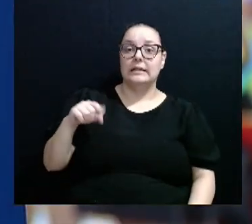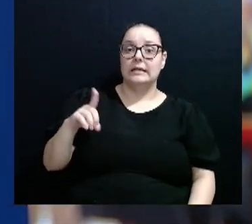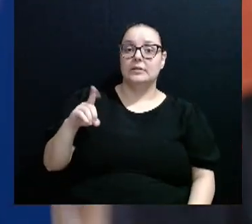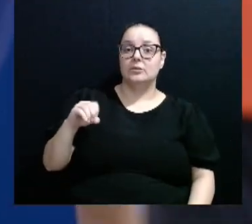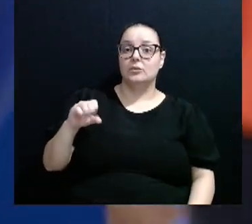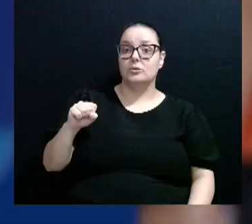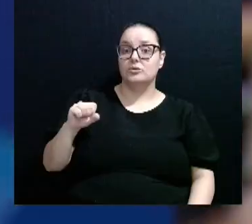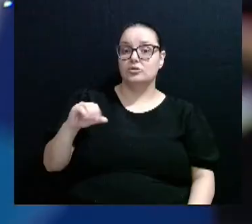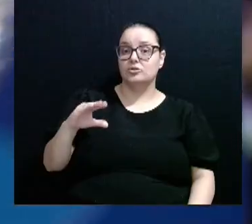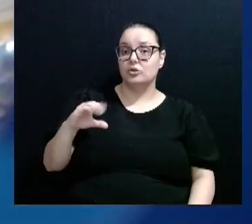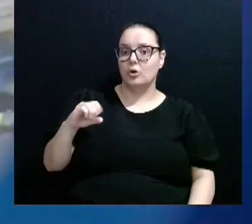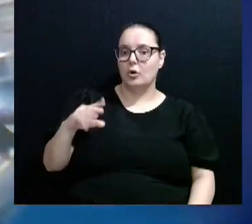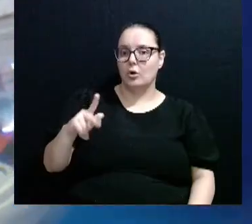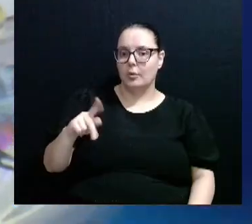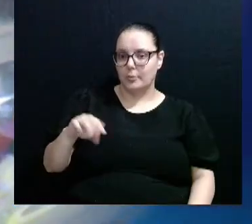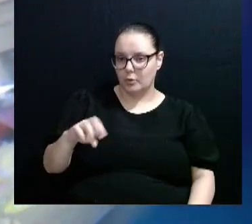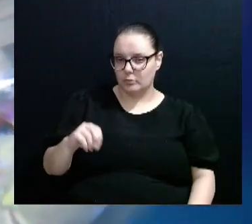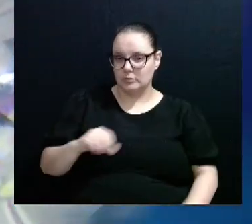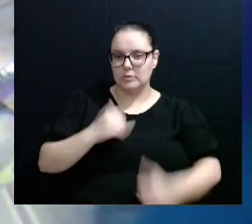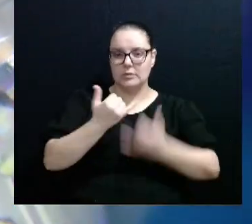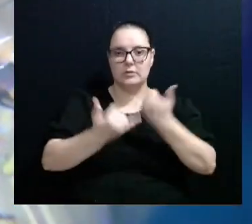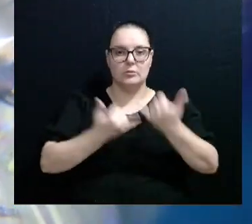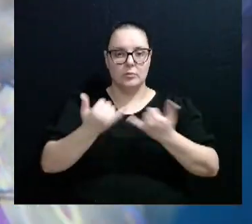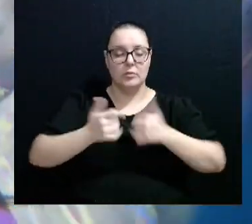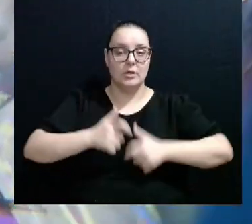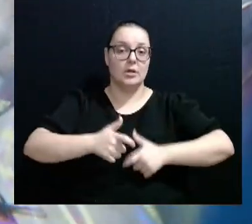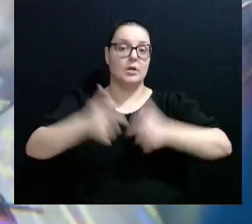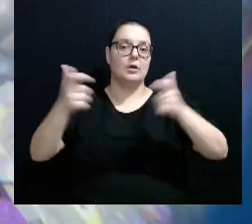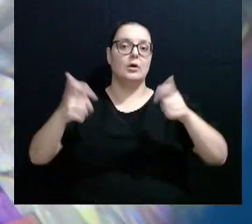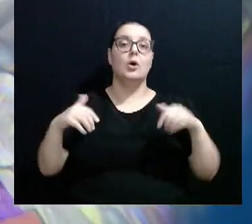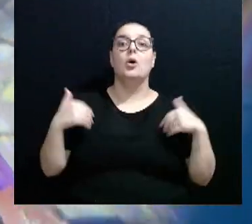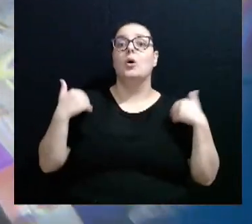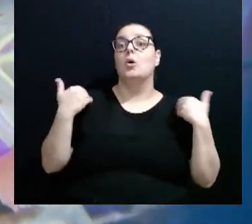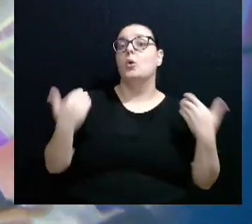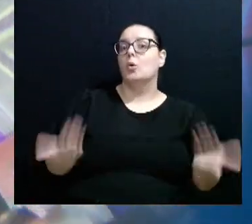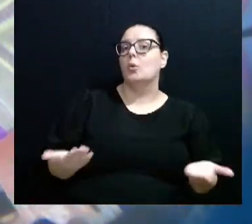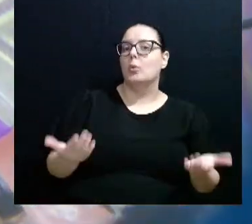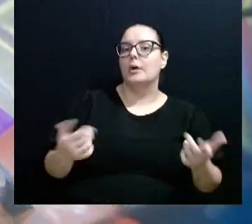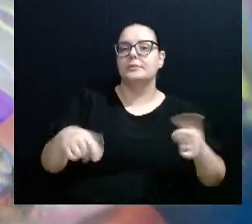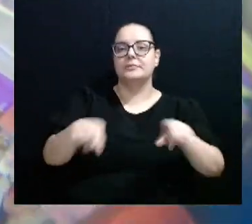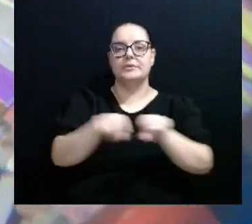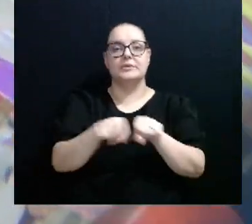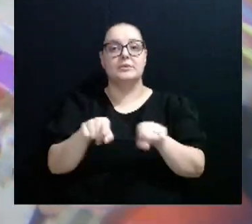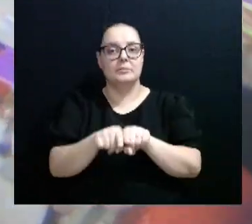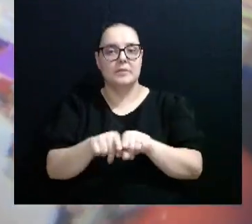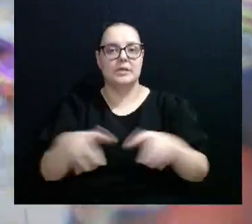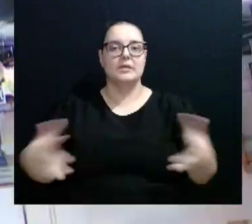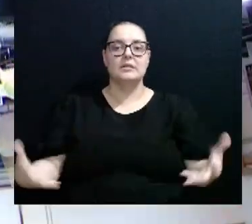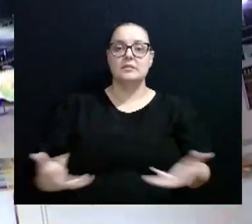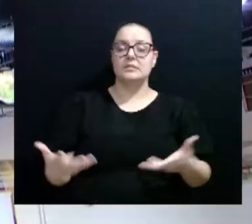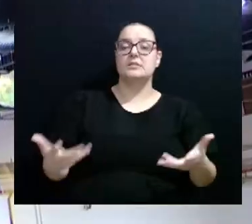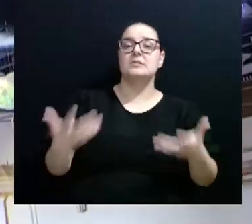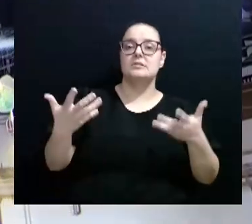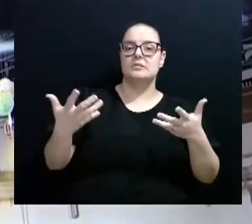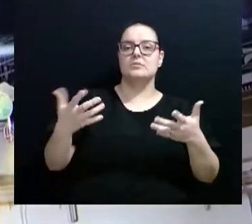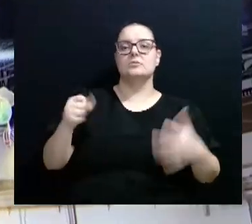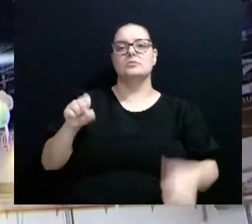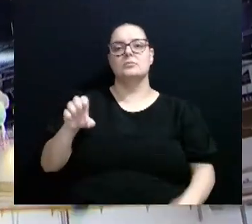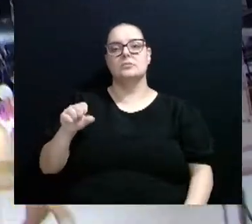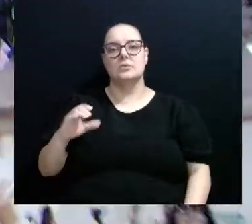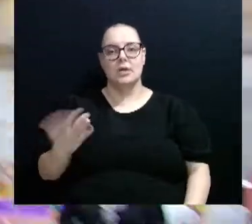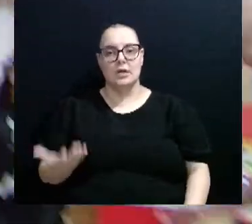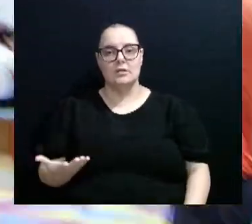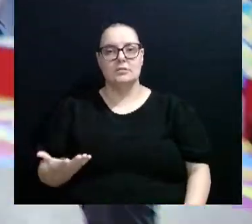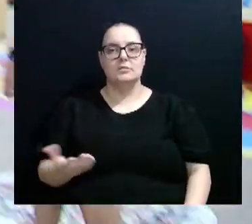grande brincadeira, qual que é também esse incentivo do SESC para o